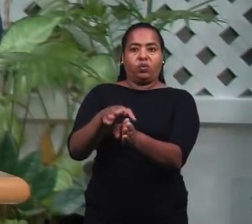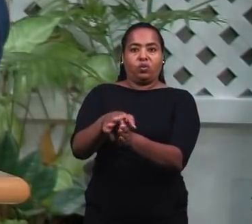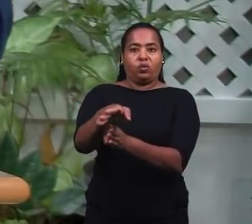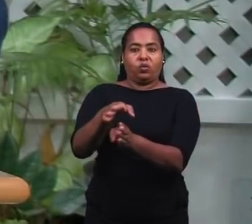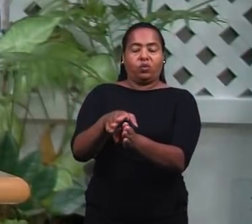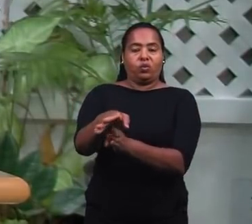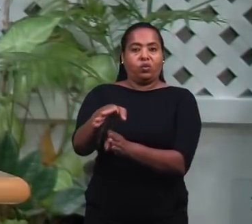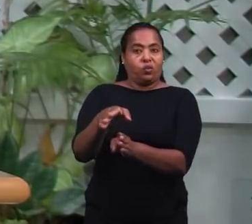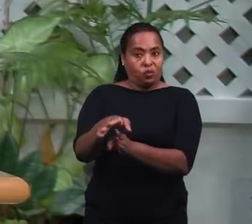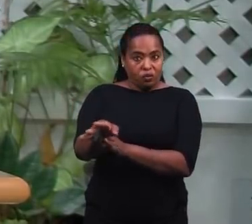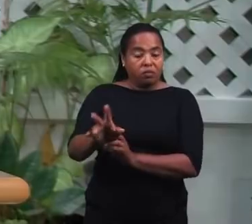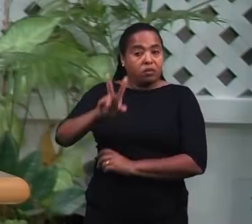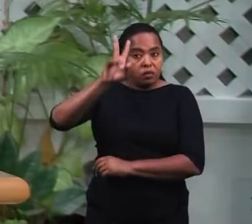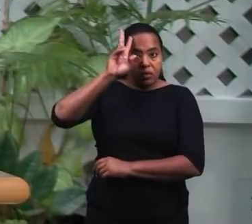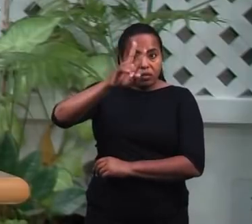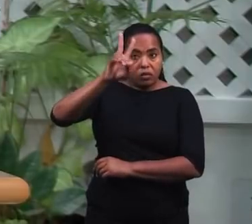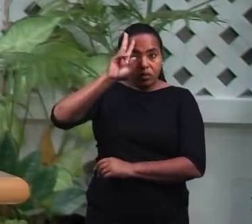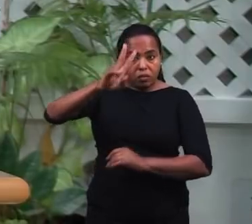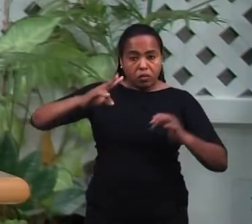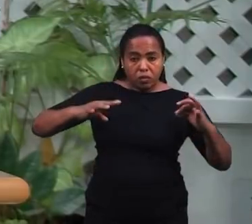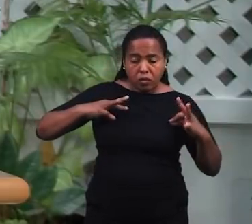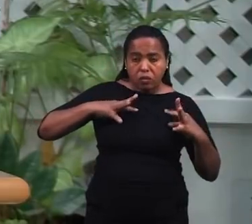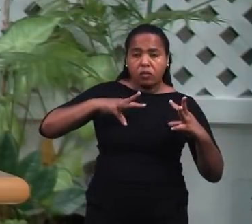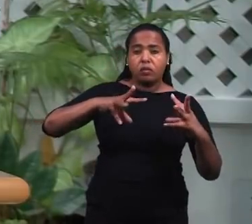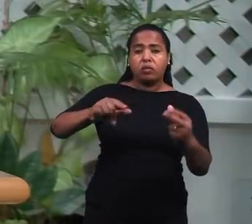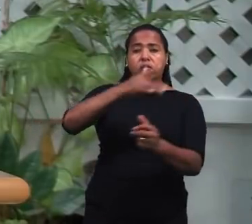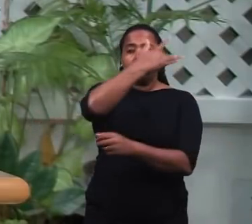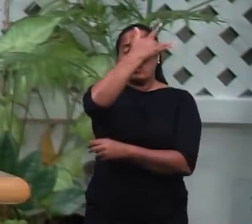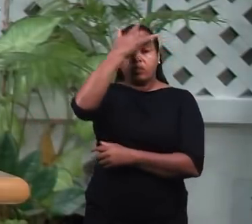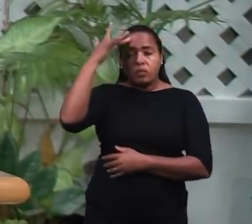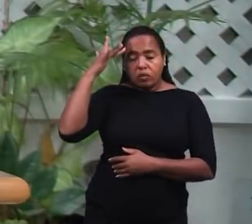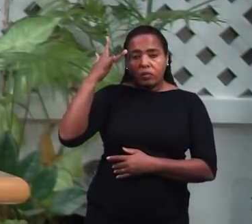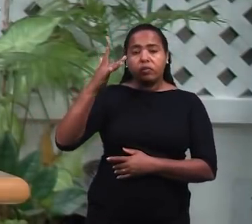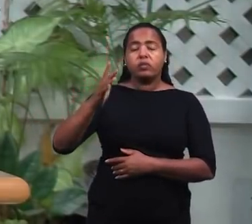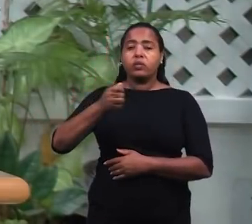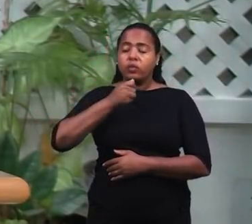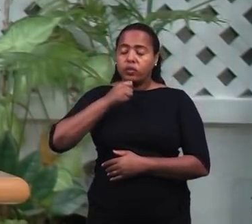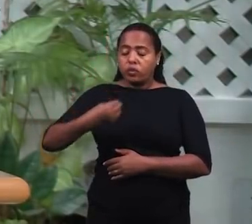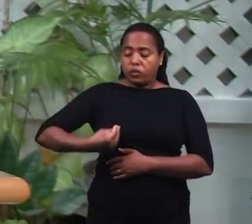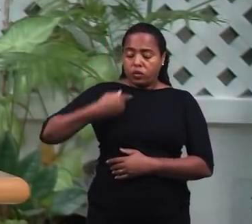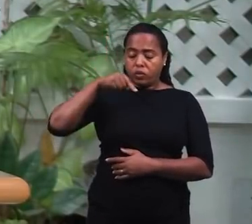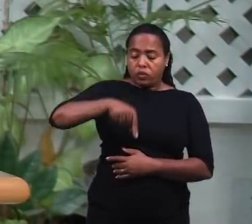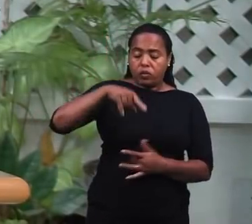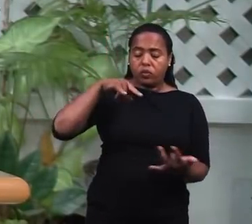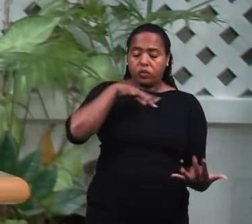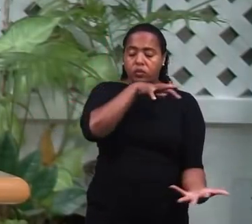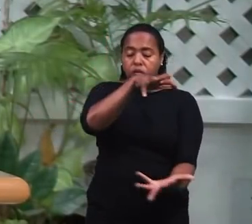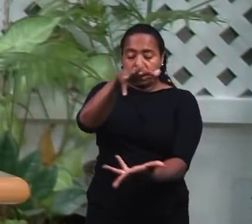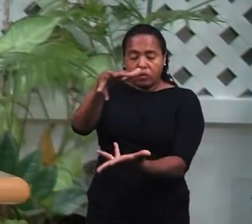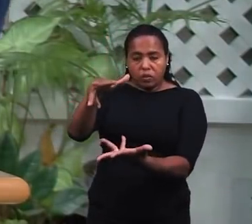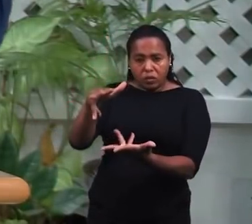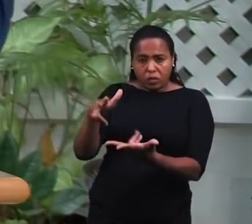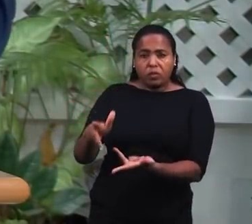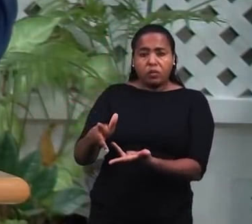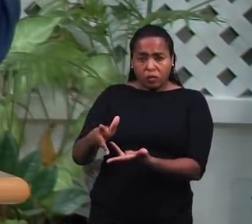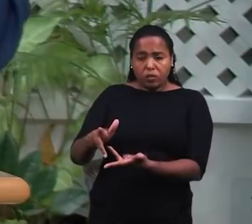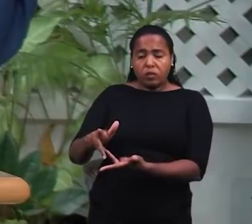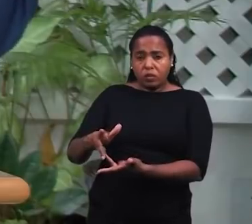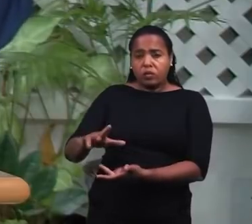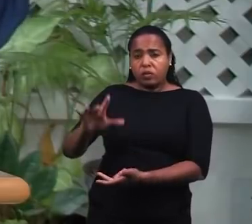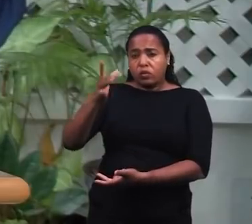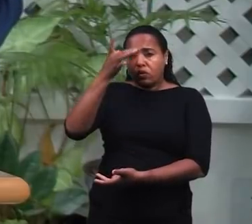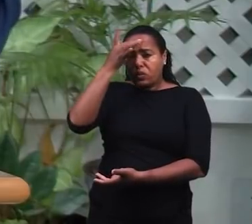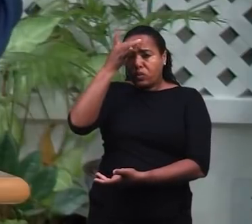advertir, para lembrar a todos aqueles que estão ainda vivendo esta vida, estejam